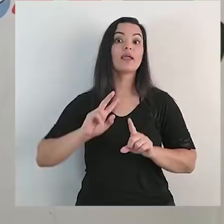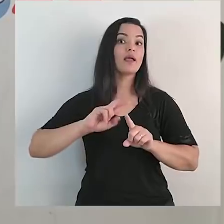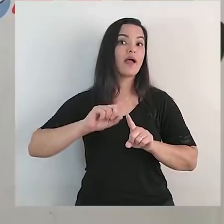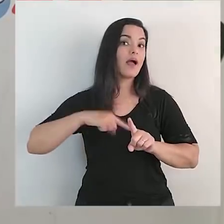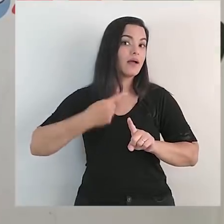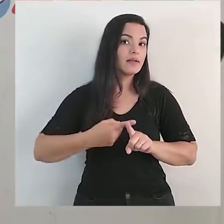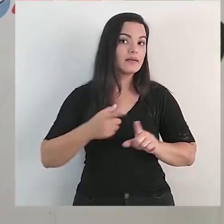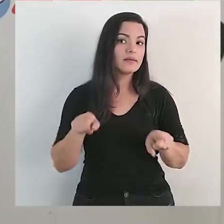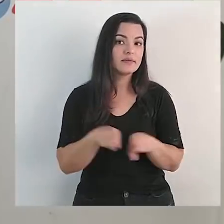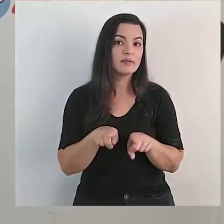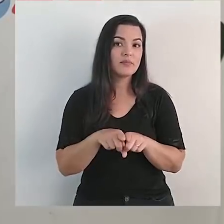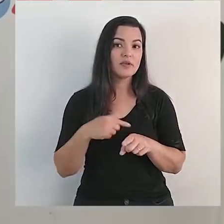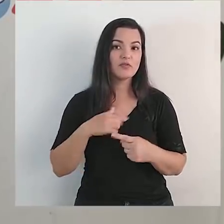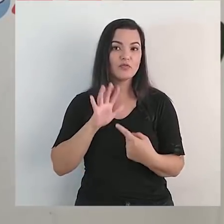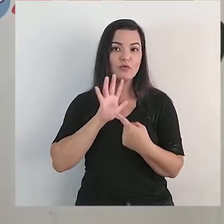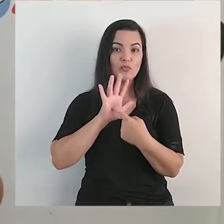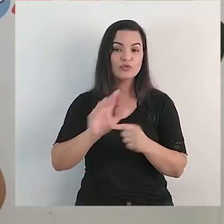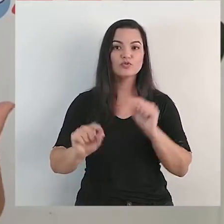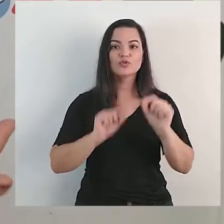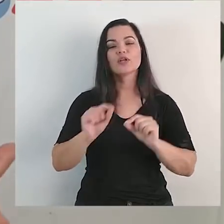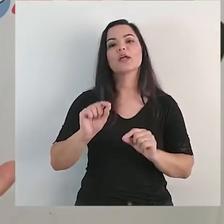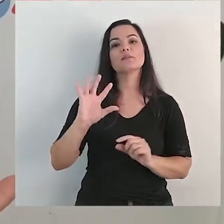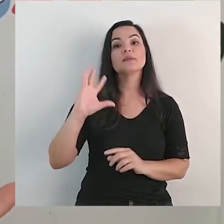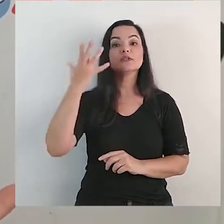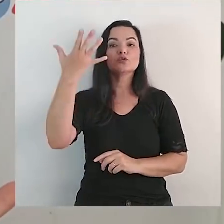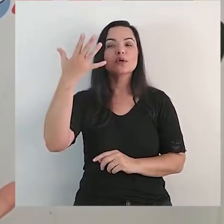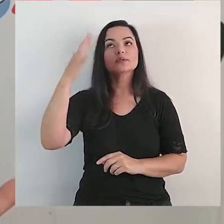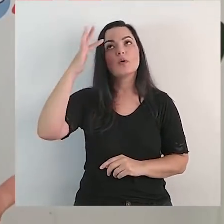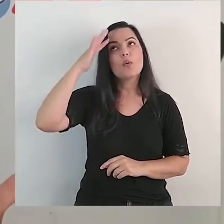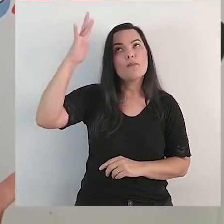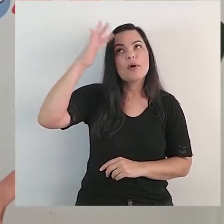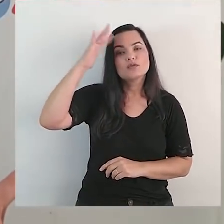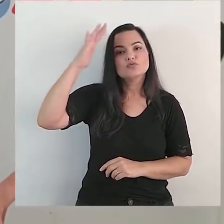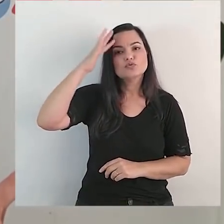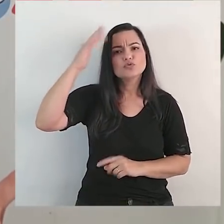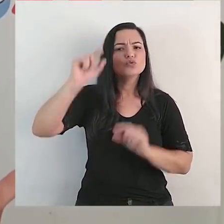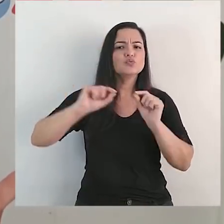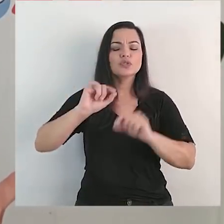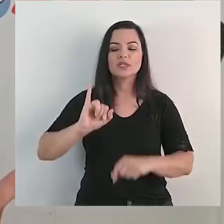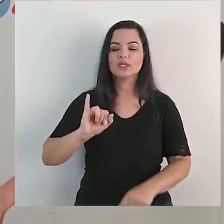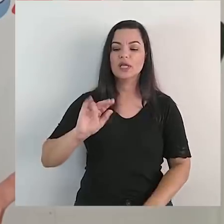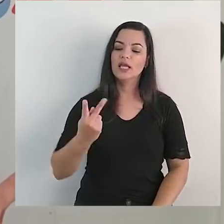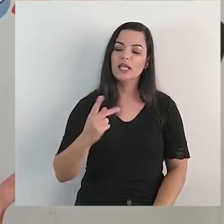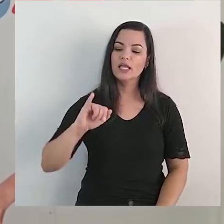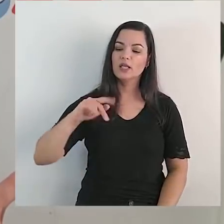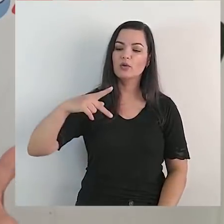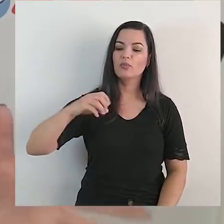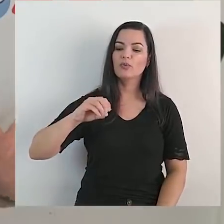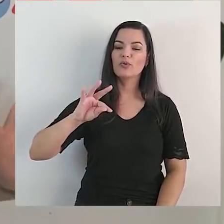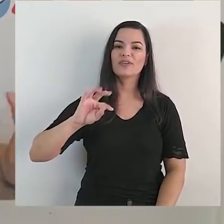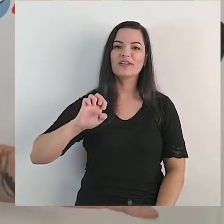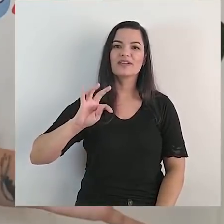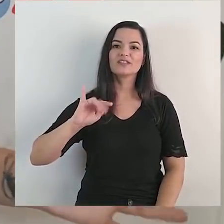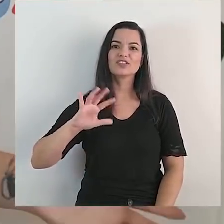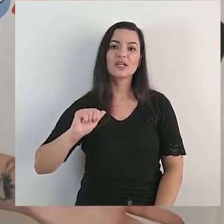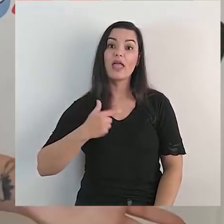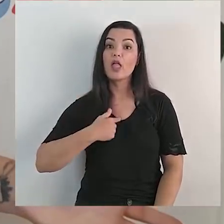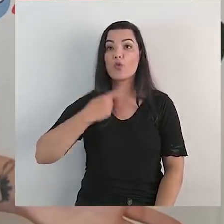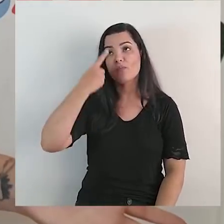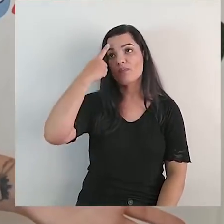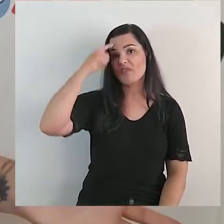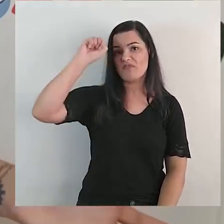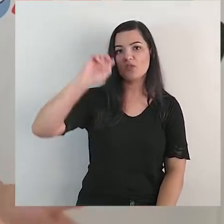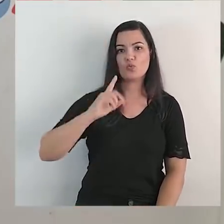Além disso, eu vou te apresentar uma situação hipotética. O que é isso, Pro? Uma situação